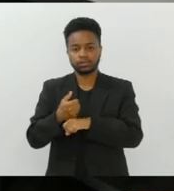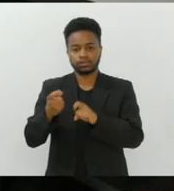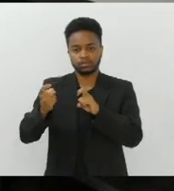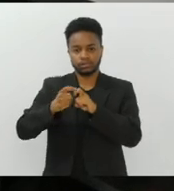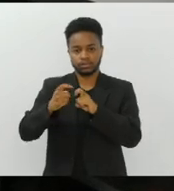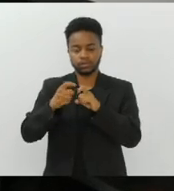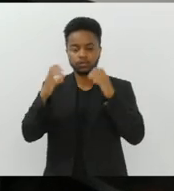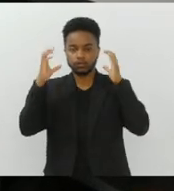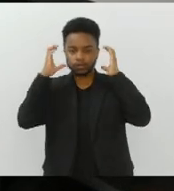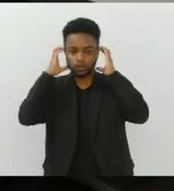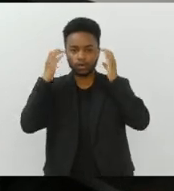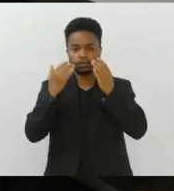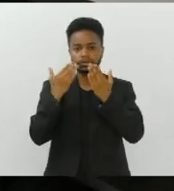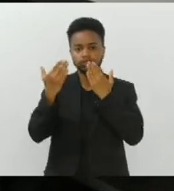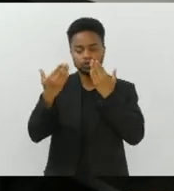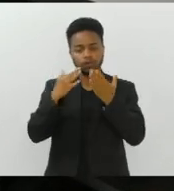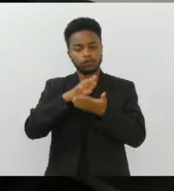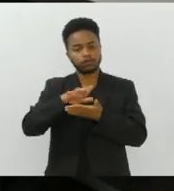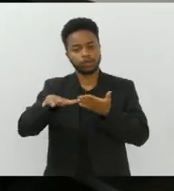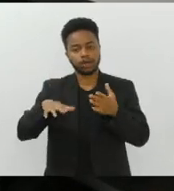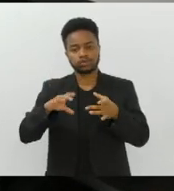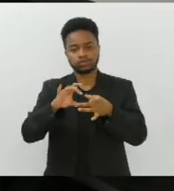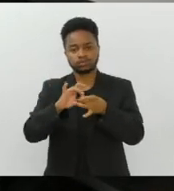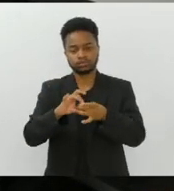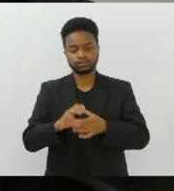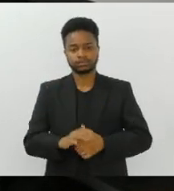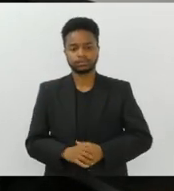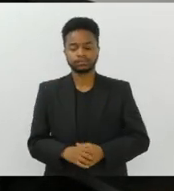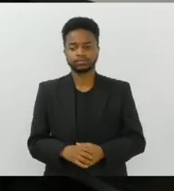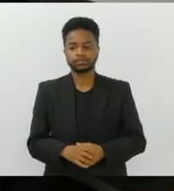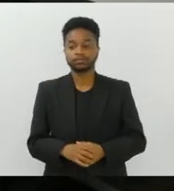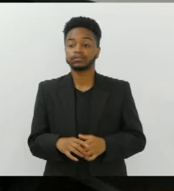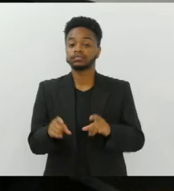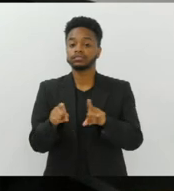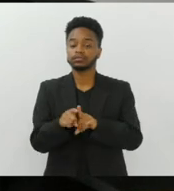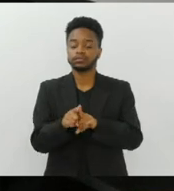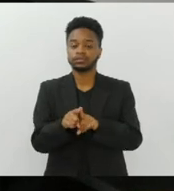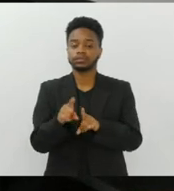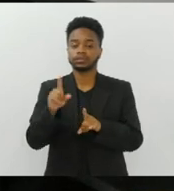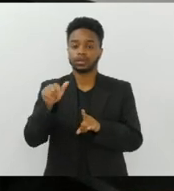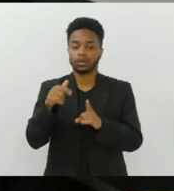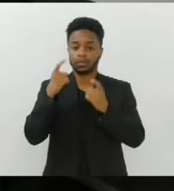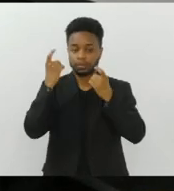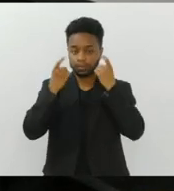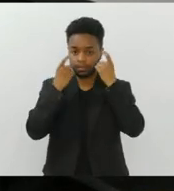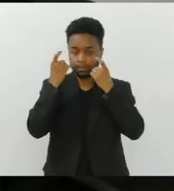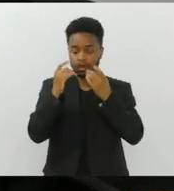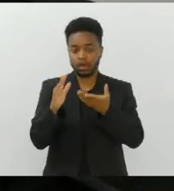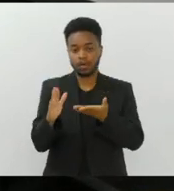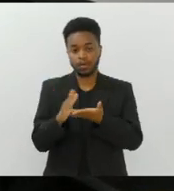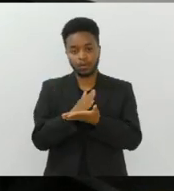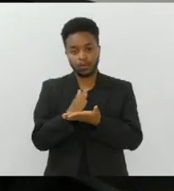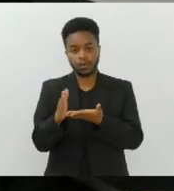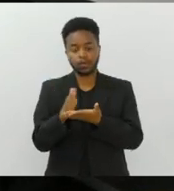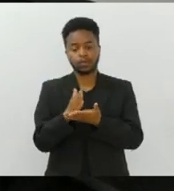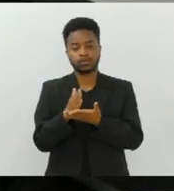psicologia, etc. Por outro lado, isso tem sido preocupação de algumas associações